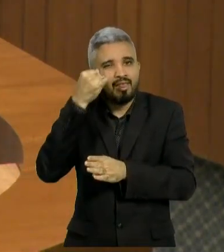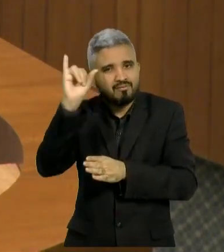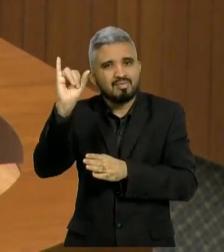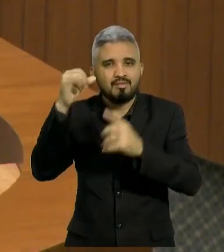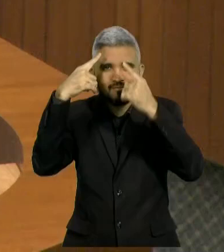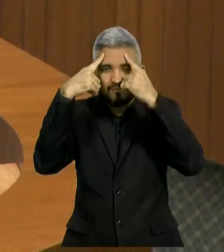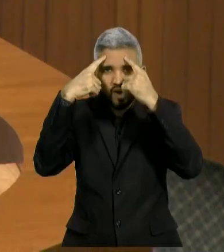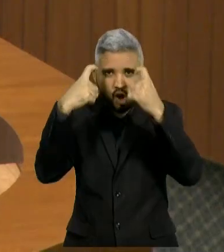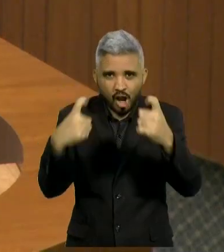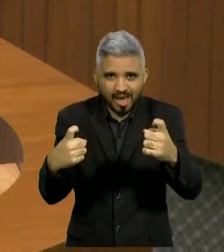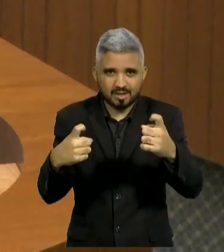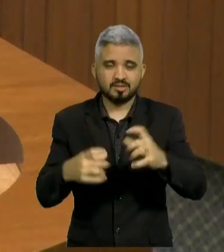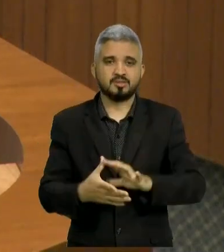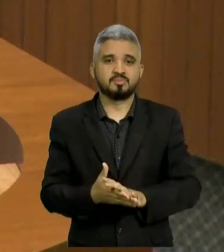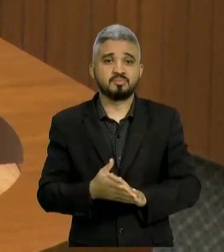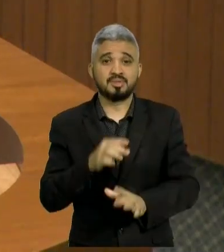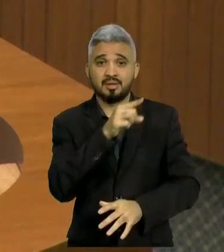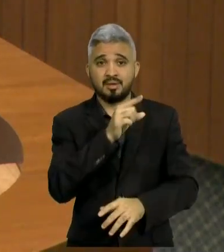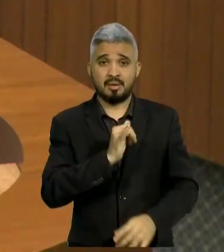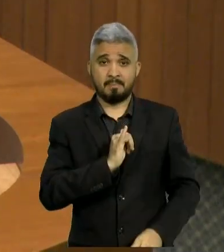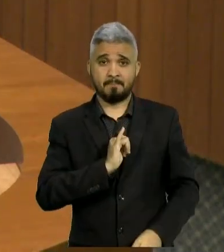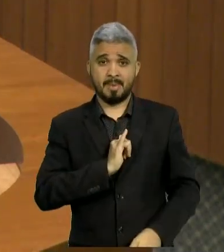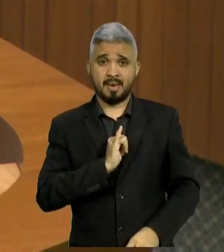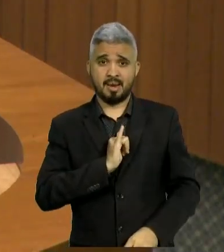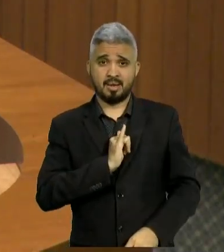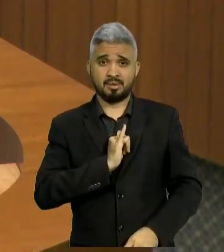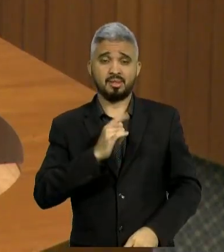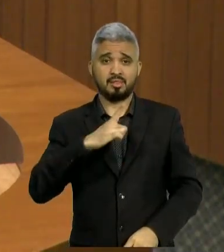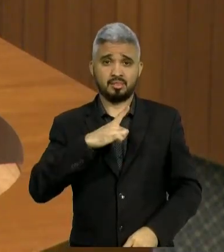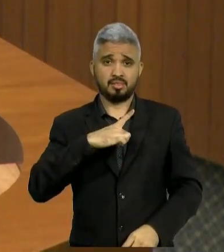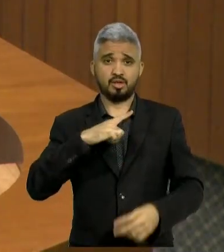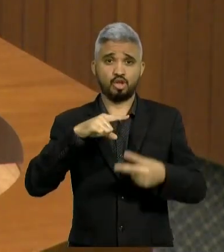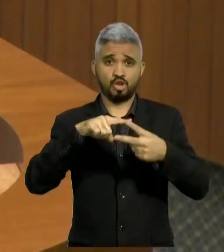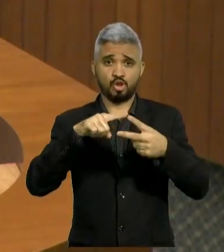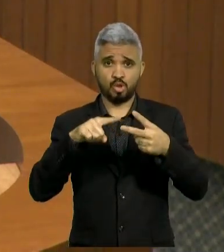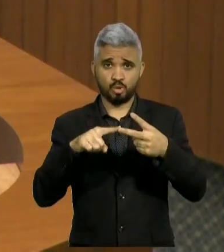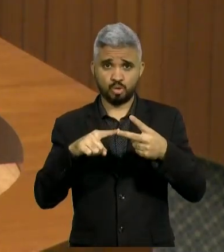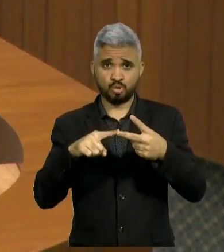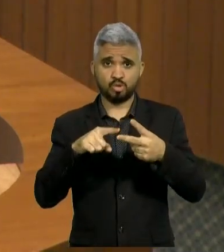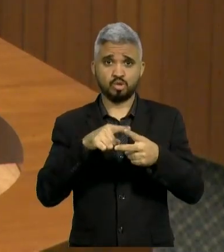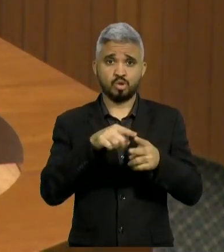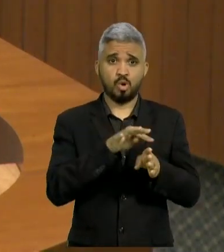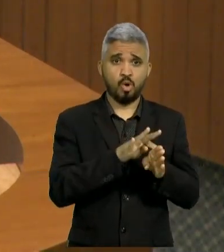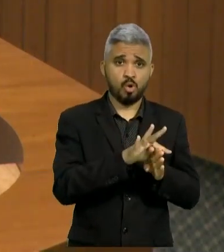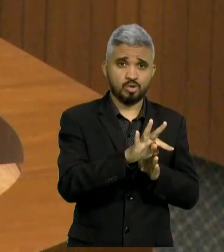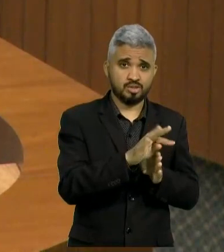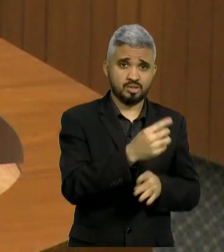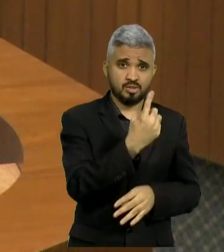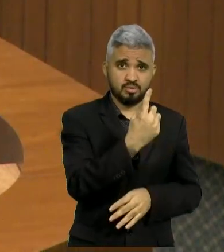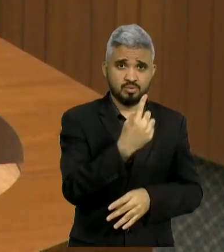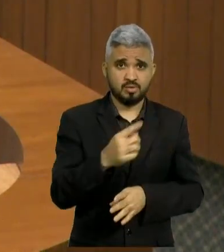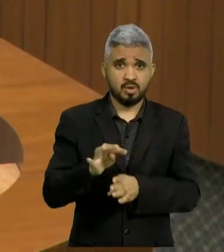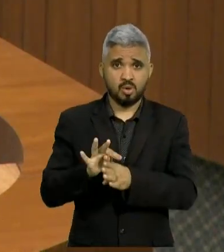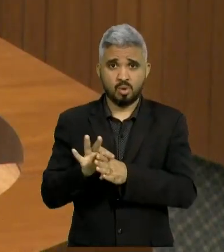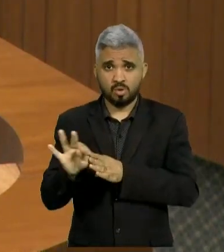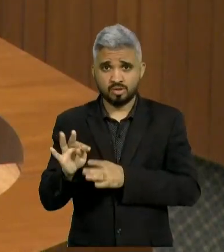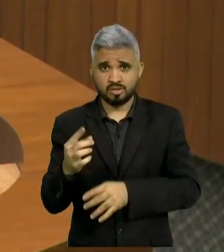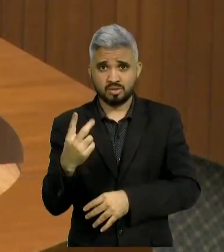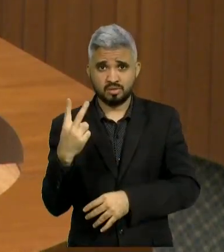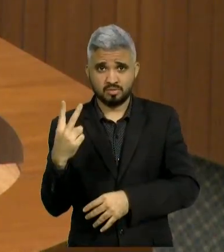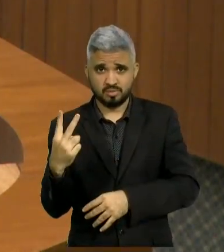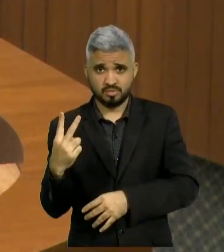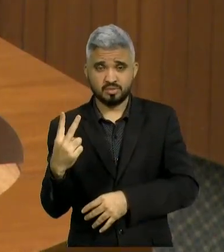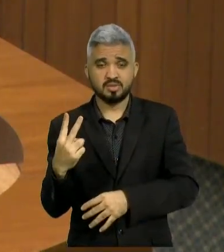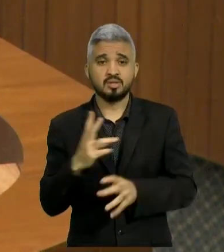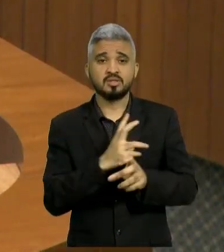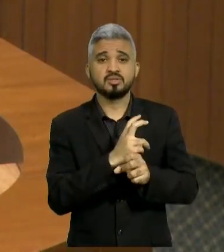temos dois conselhos tutelares, o Conselho 1 e o Conselho 2. E são 10